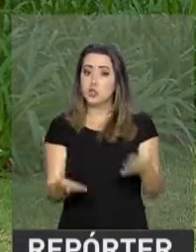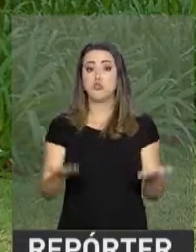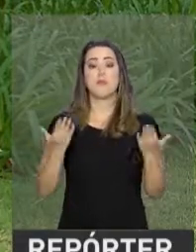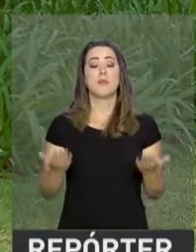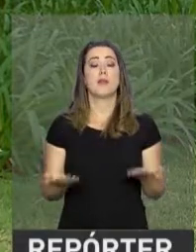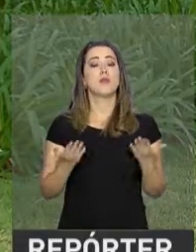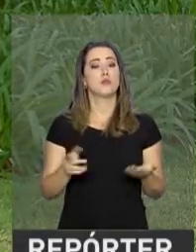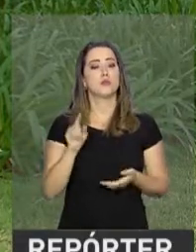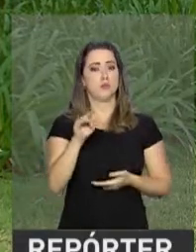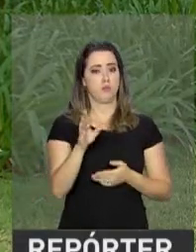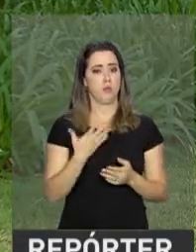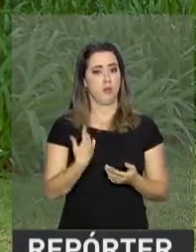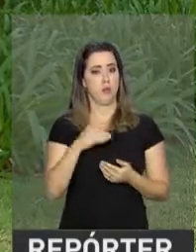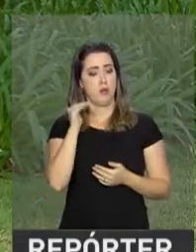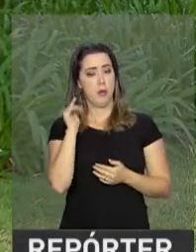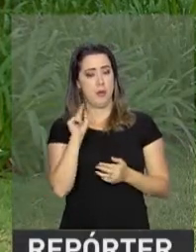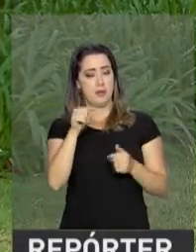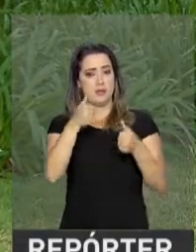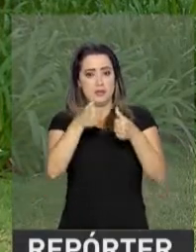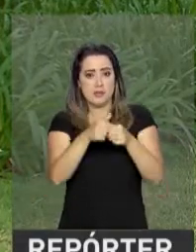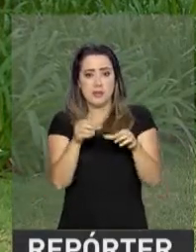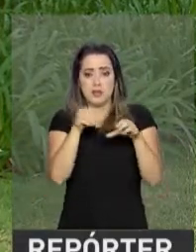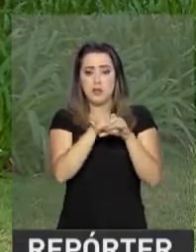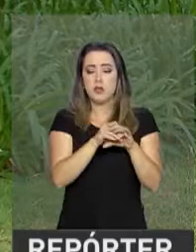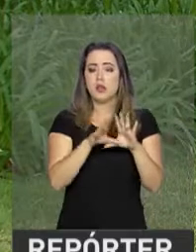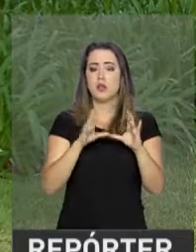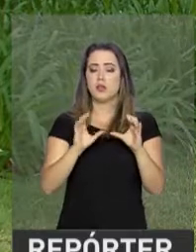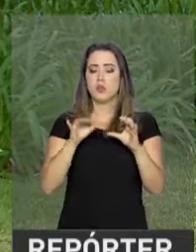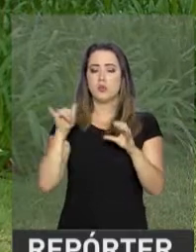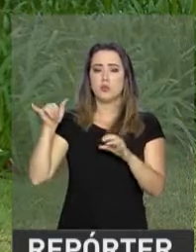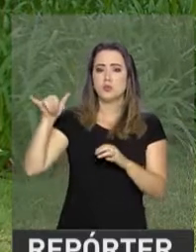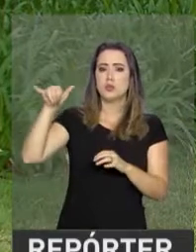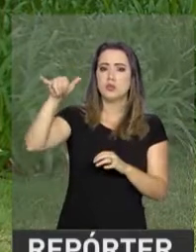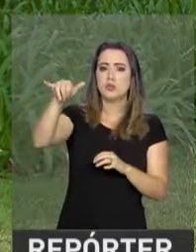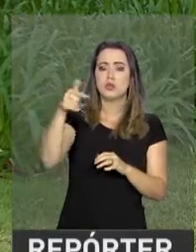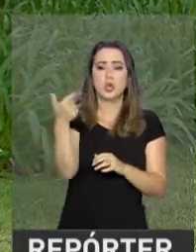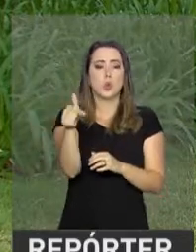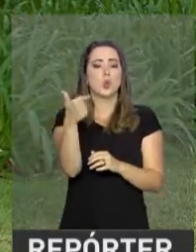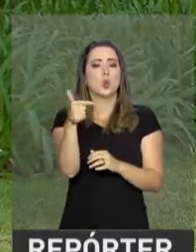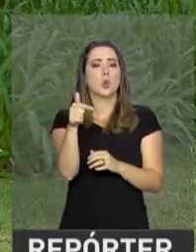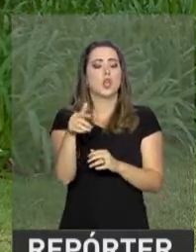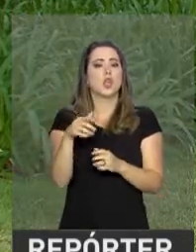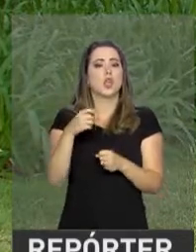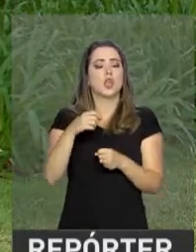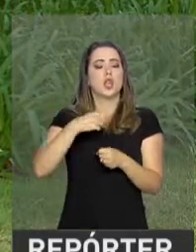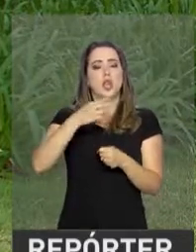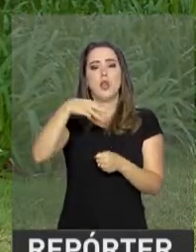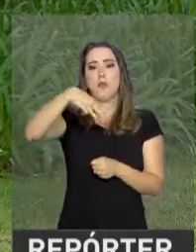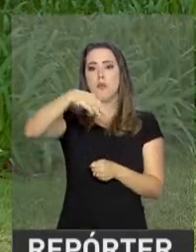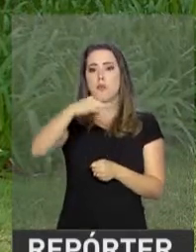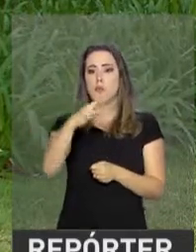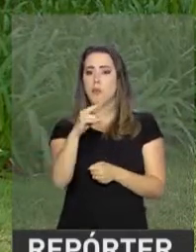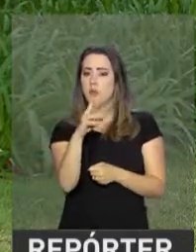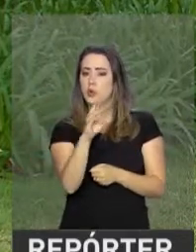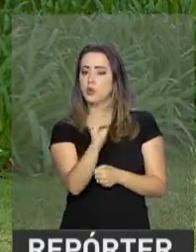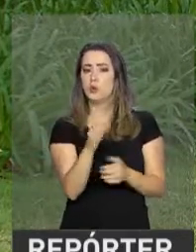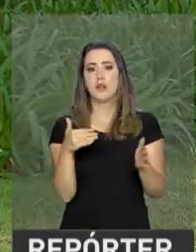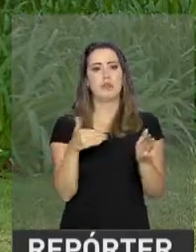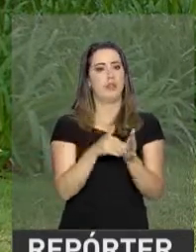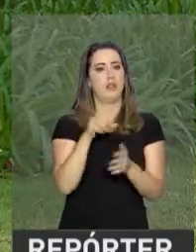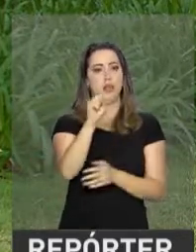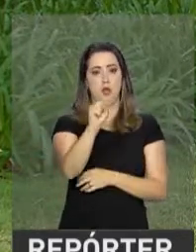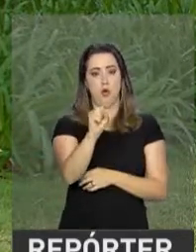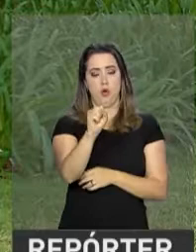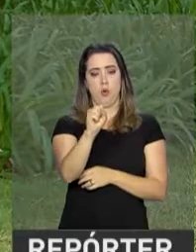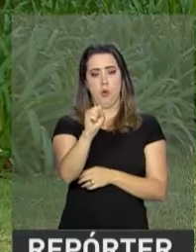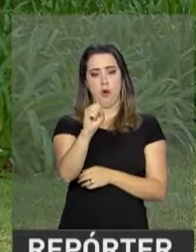para se enquadrar como desportivo as aeronaves sem motor precisam pesar até 80 quilos